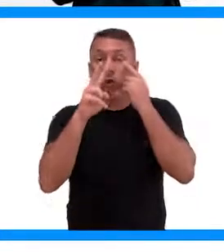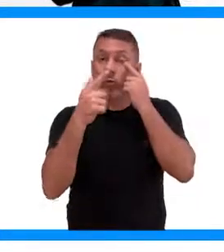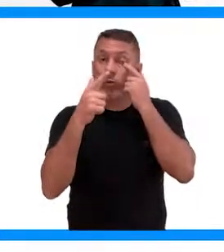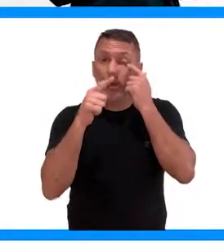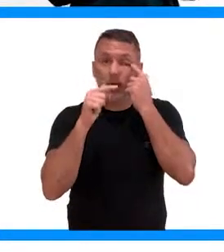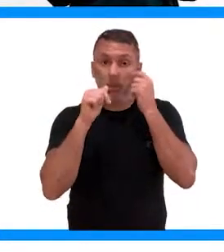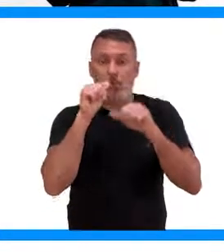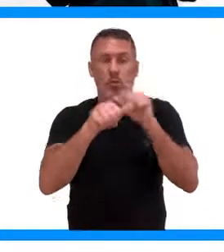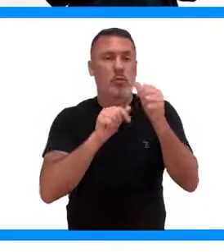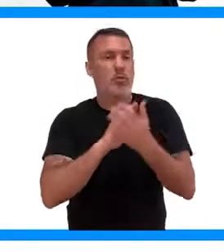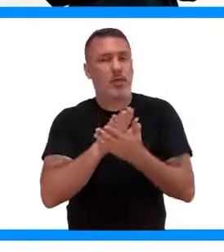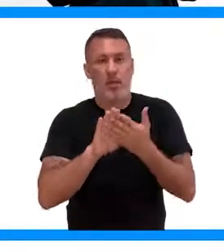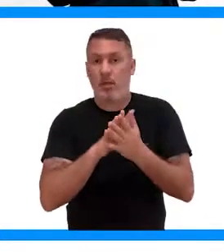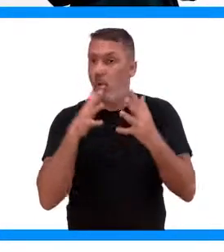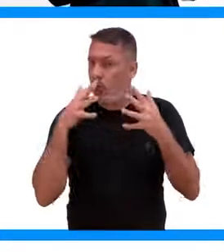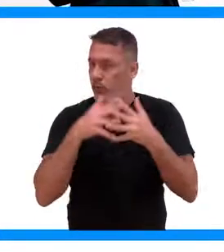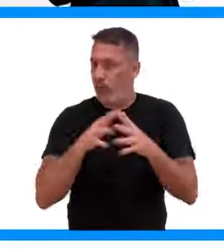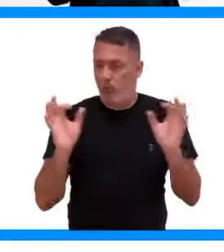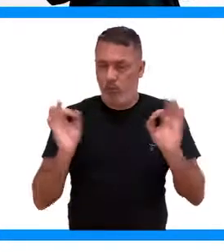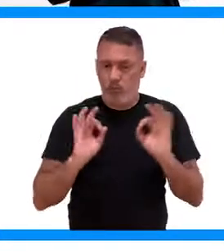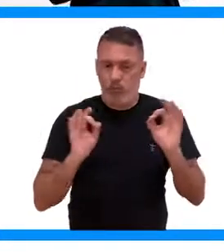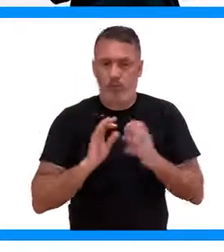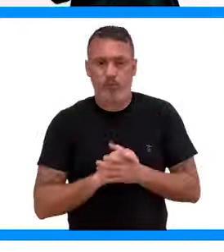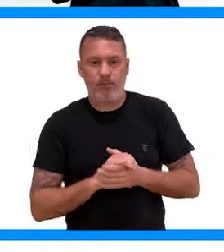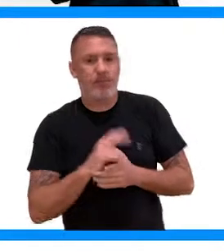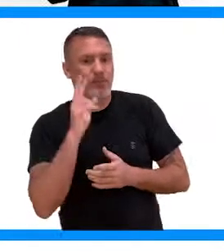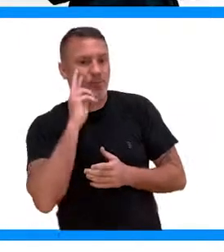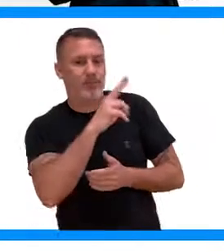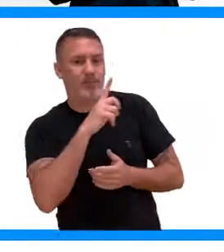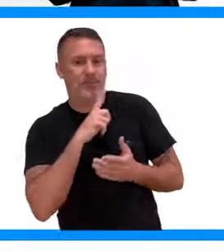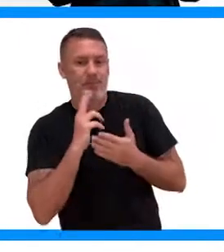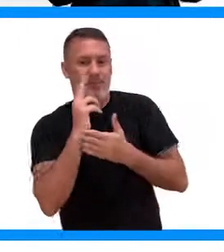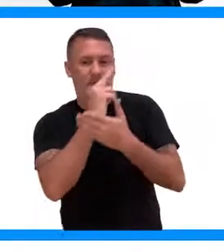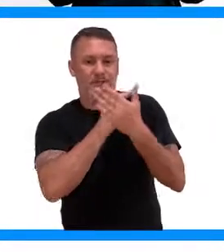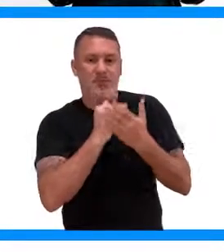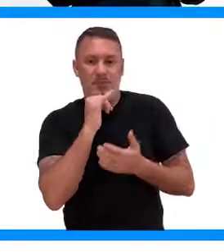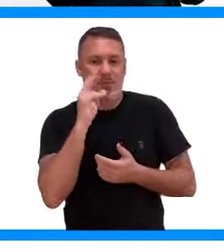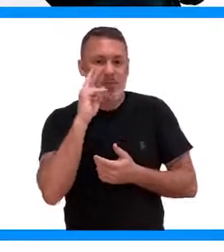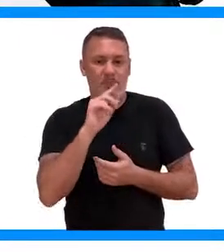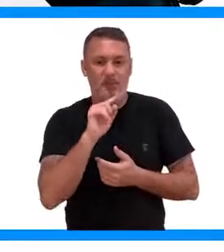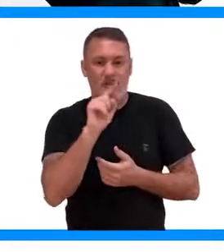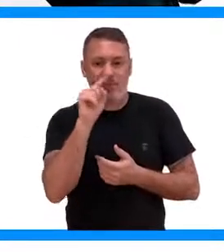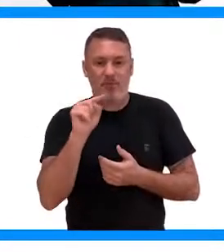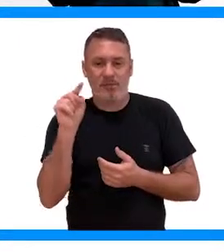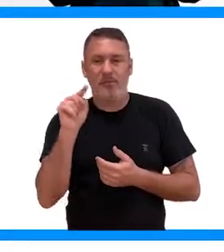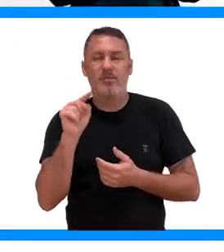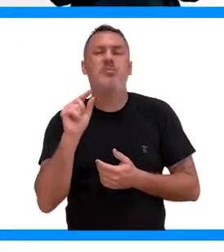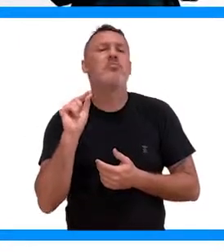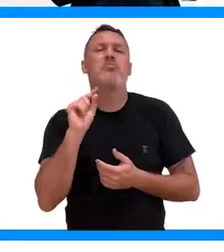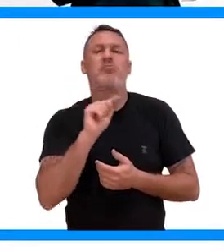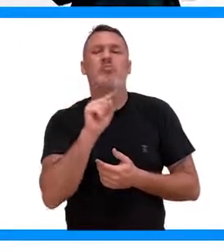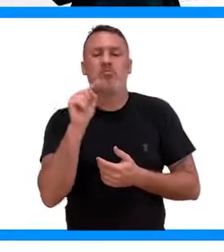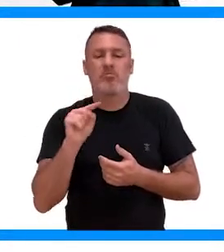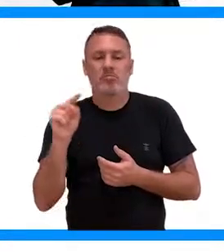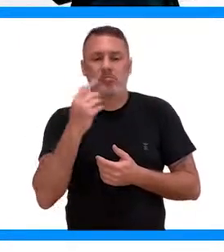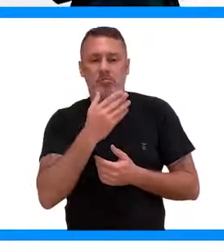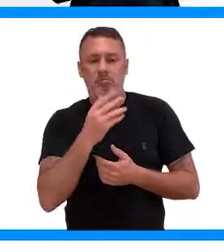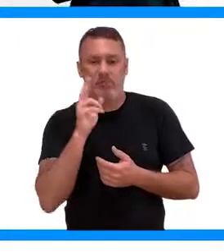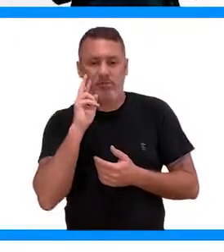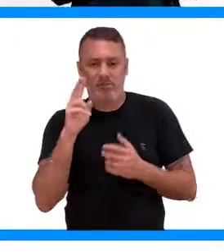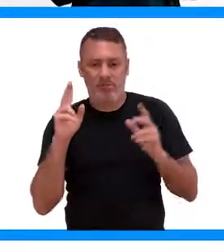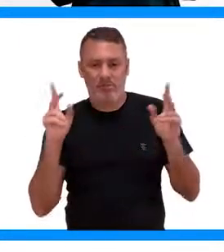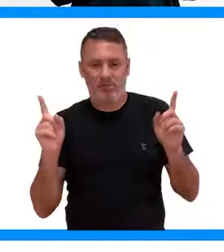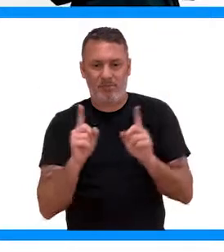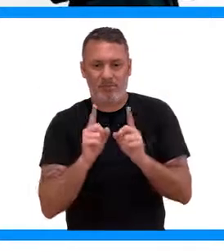ele não abre o som, ok? Não confundam. Ali tem um tiozinho, né, o acentinho ali mostrando para vocês.